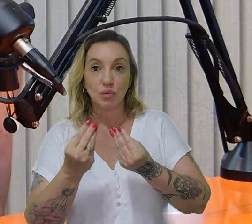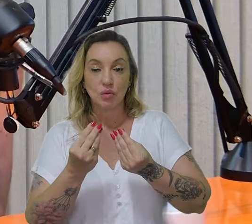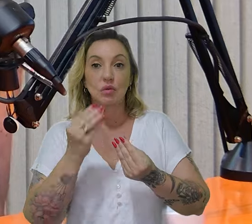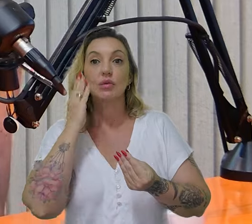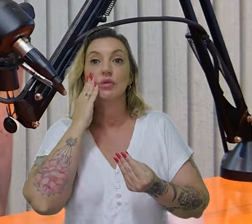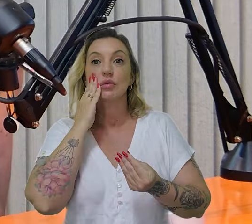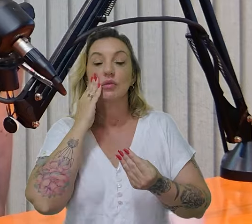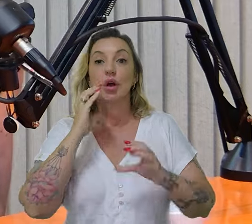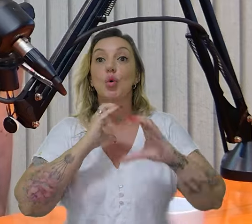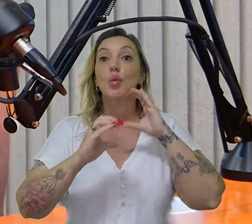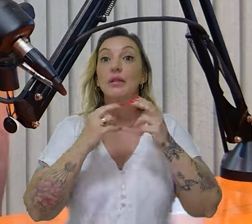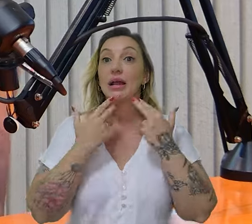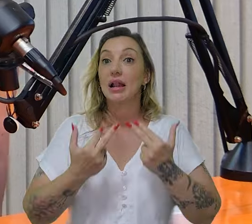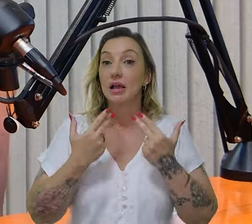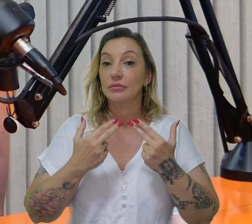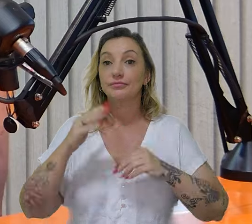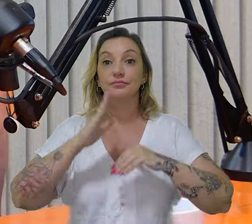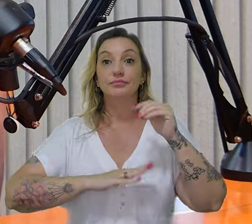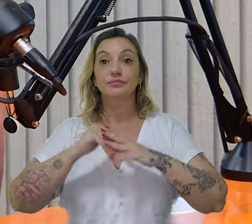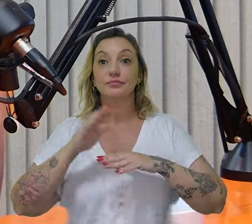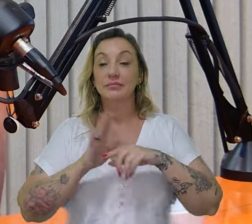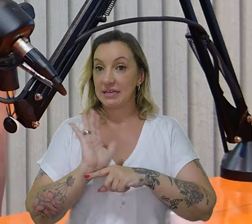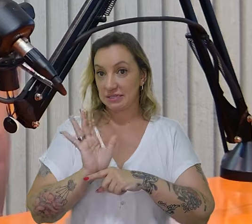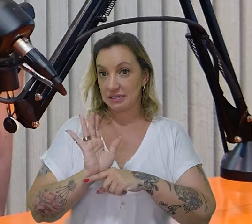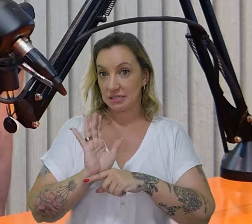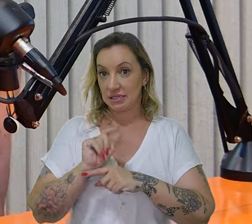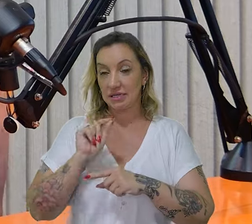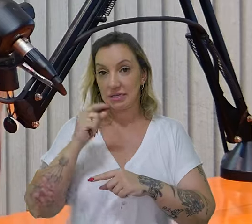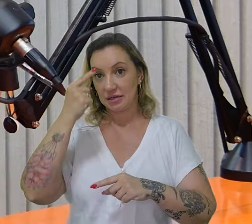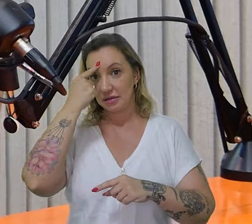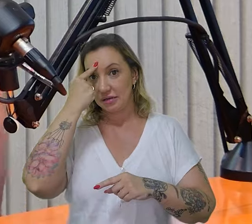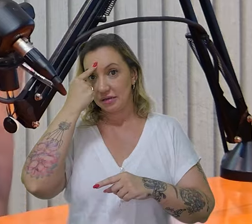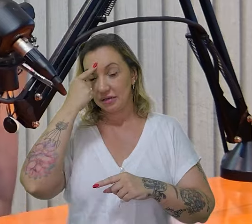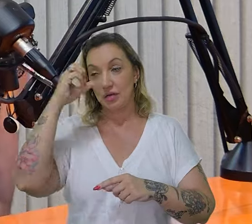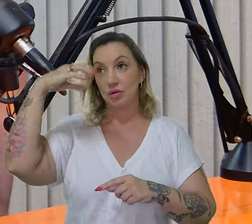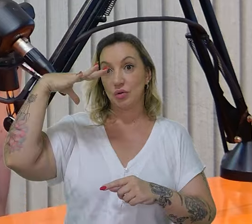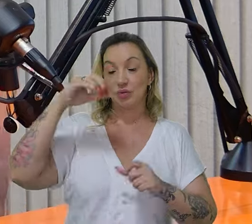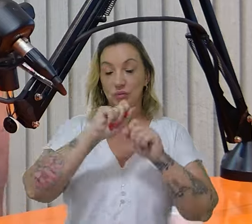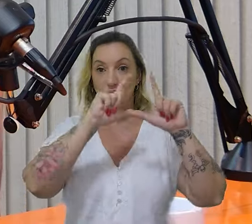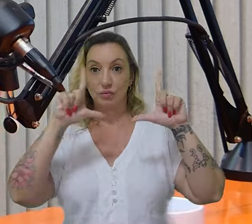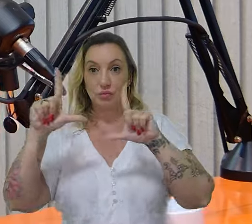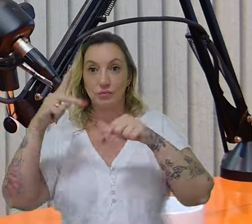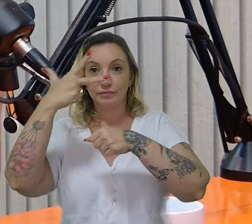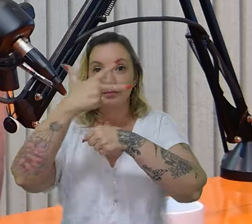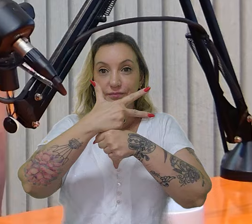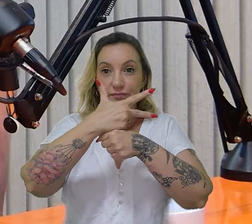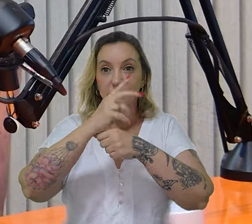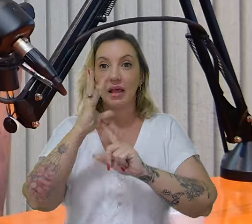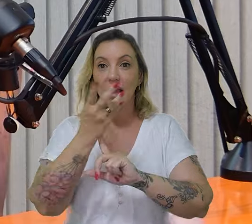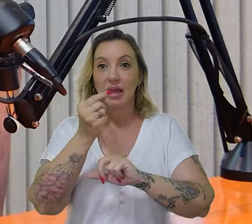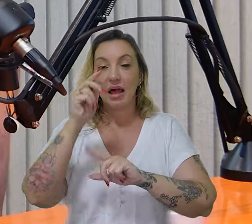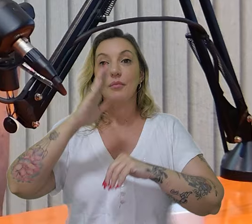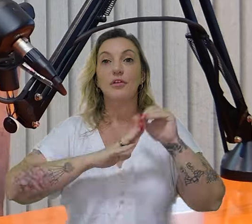saber comunicar essa linguagem pro profissional de cinema porque quem vai pensar na luz no enquadramento na direção de arte é o